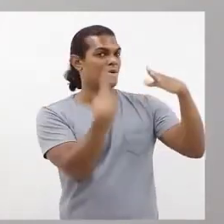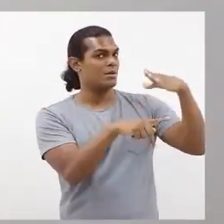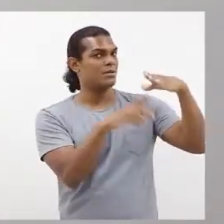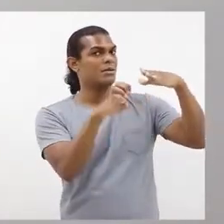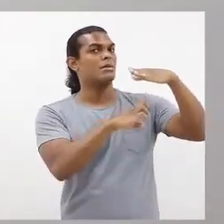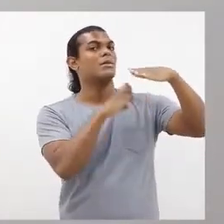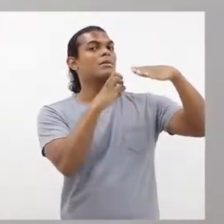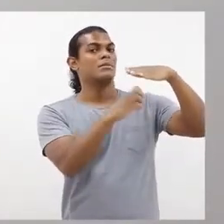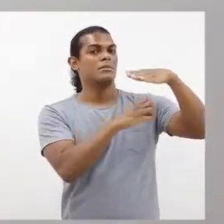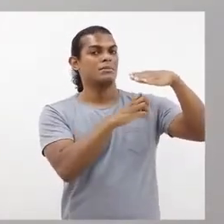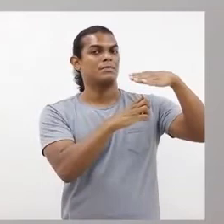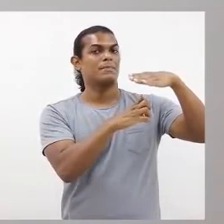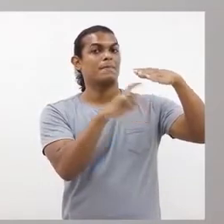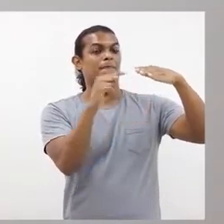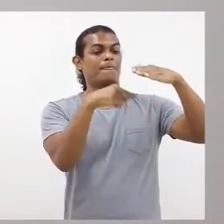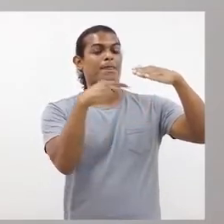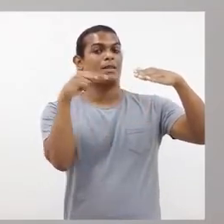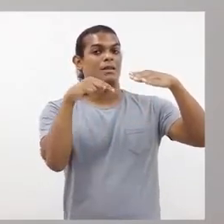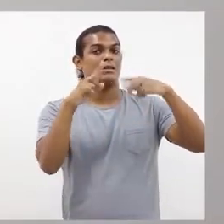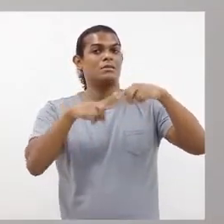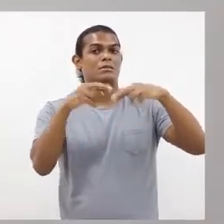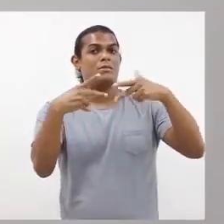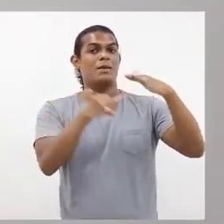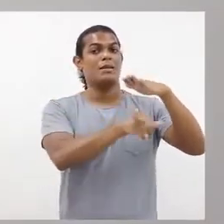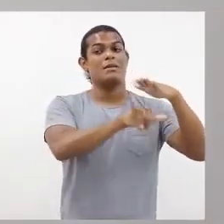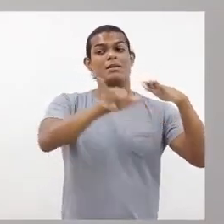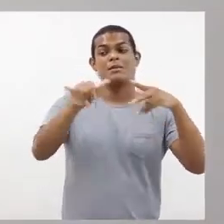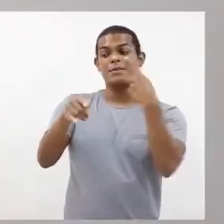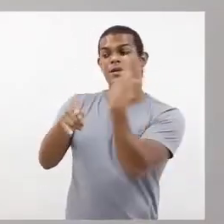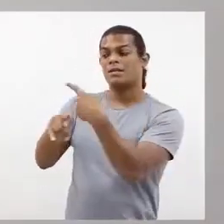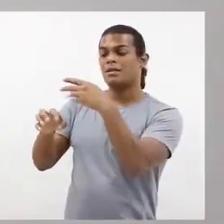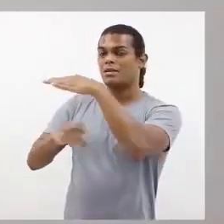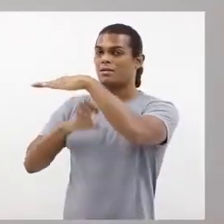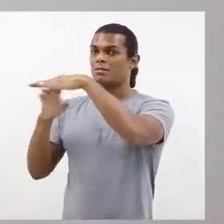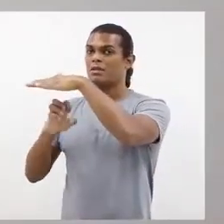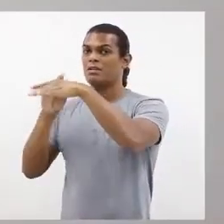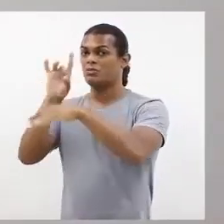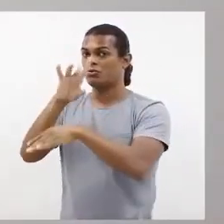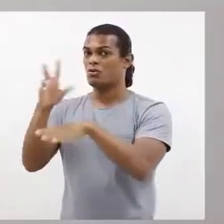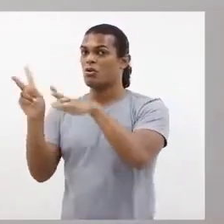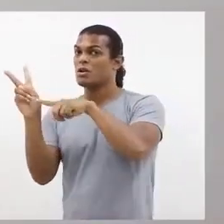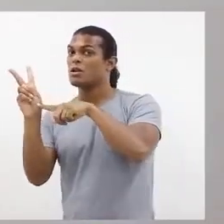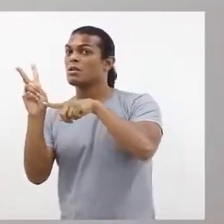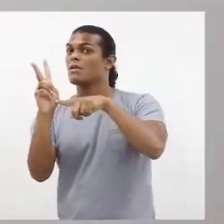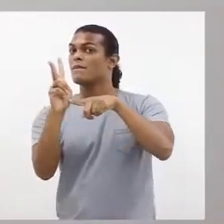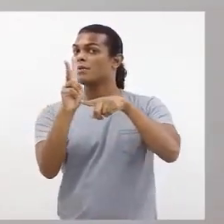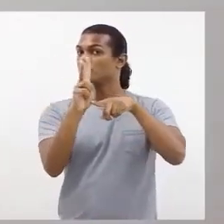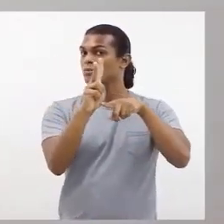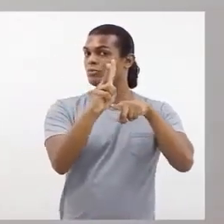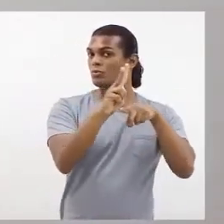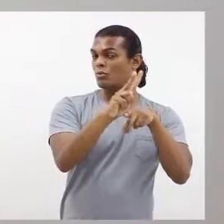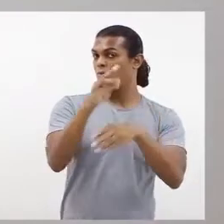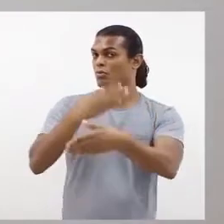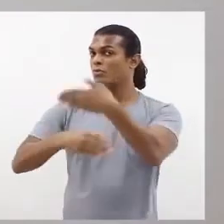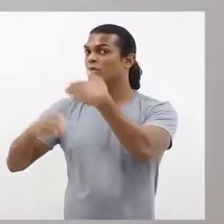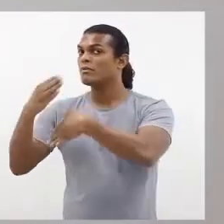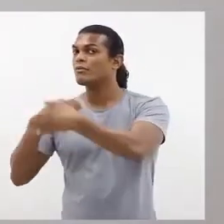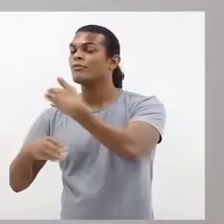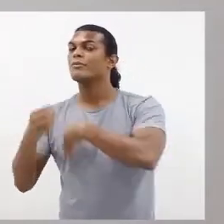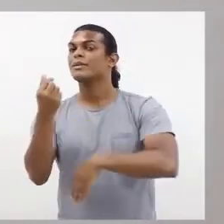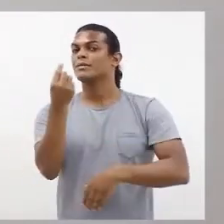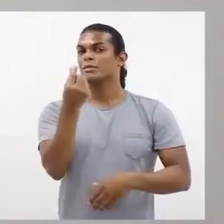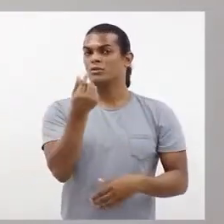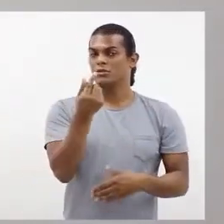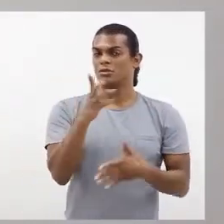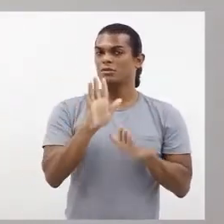da arrendadora, que é quem forneceu esse bem para a empresa. A nossa empresa mantém o controle e mantém os